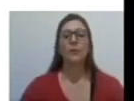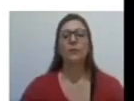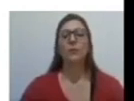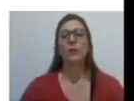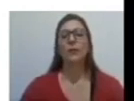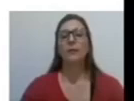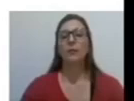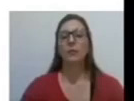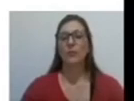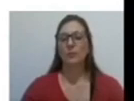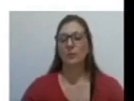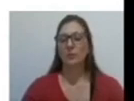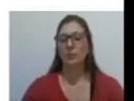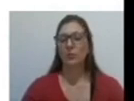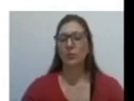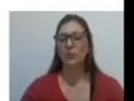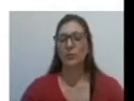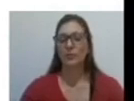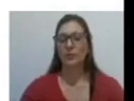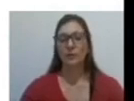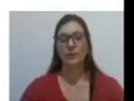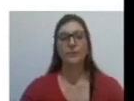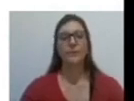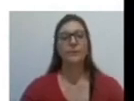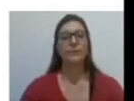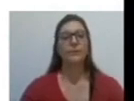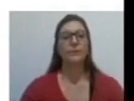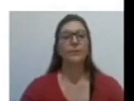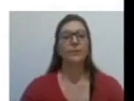se contém a lactose na sua composição.